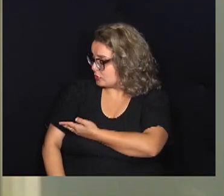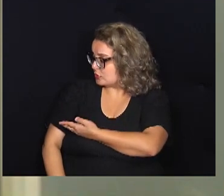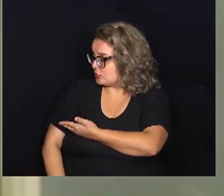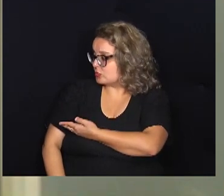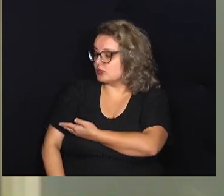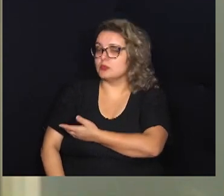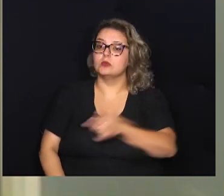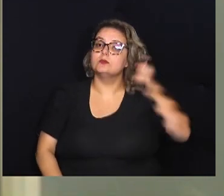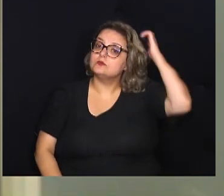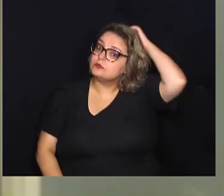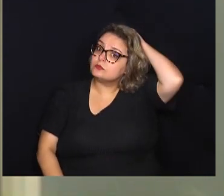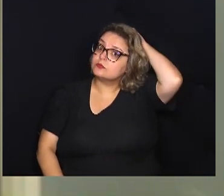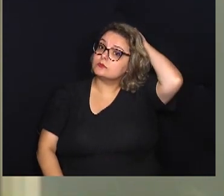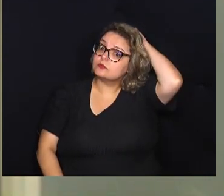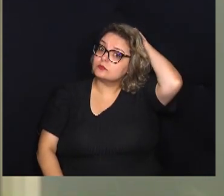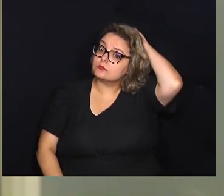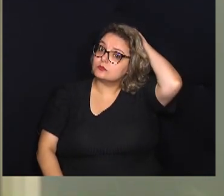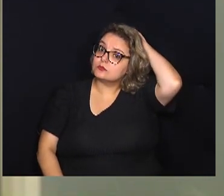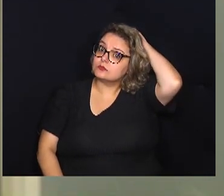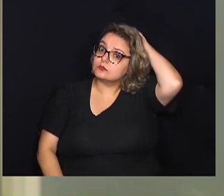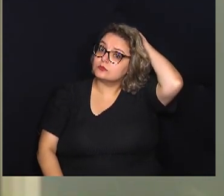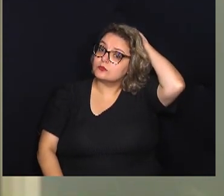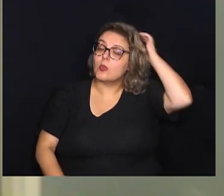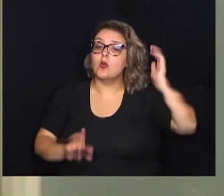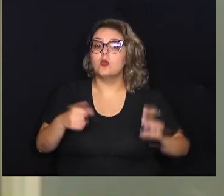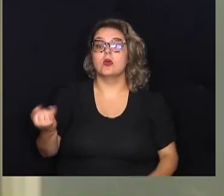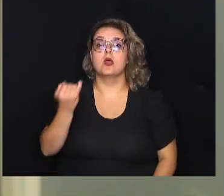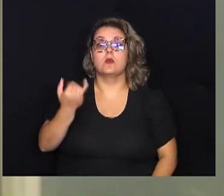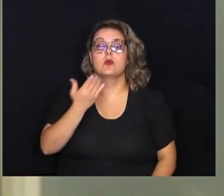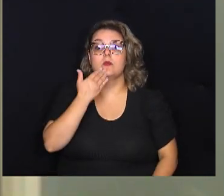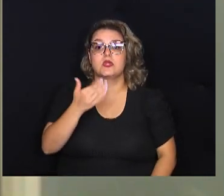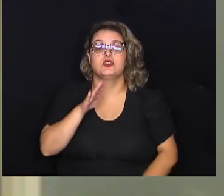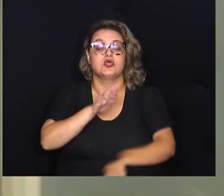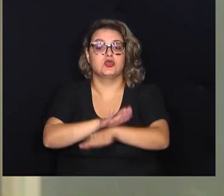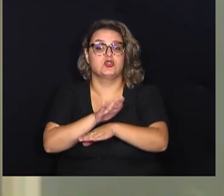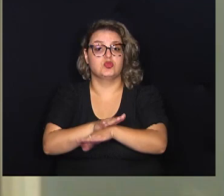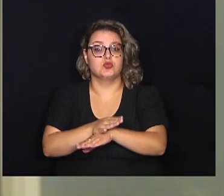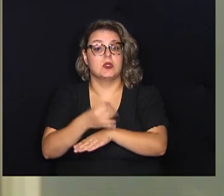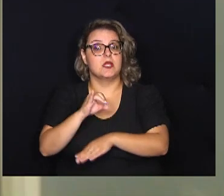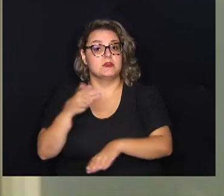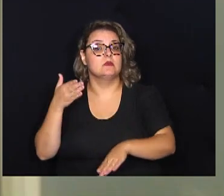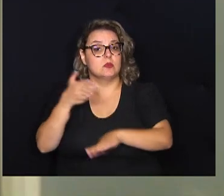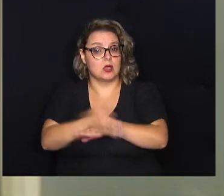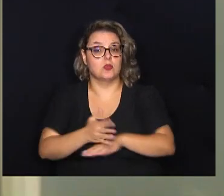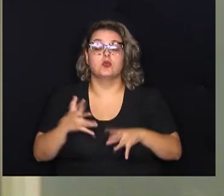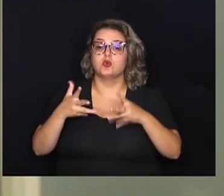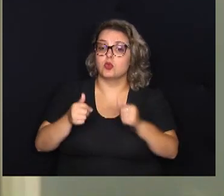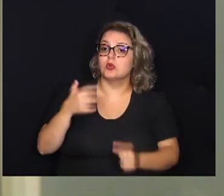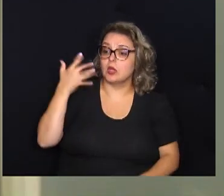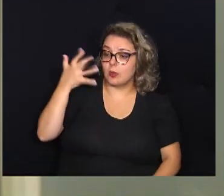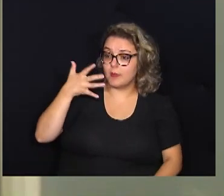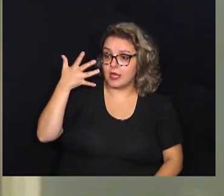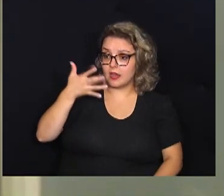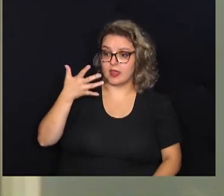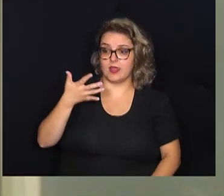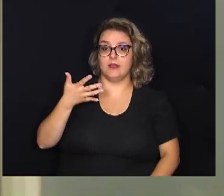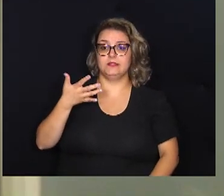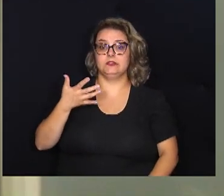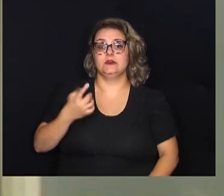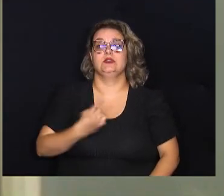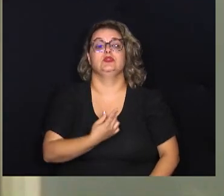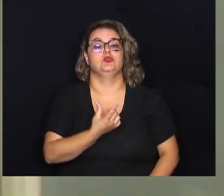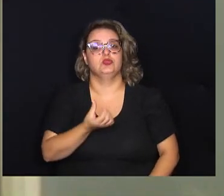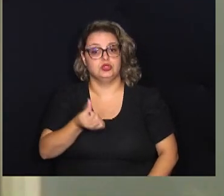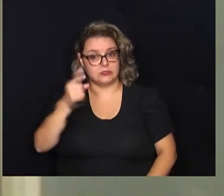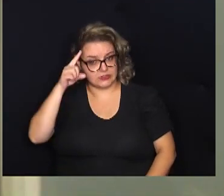3236-3619. O que é muito importante é pedir ajuda. Se você quiser fazer parte de toda a palestra, né, e estar nos 16